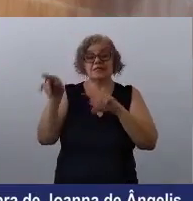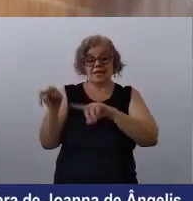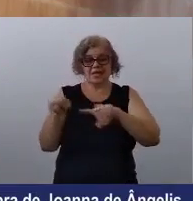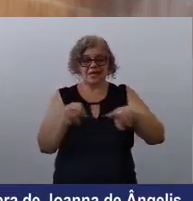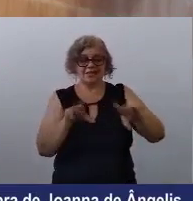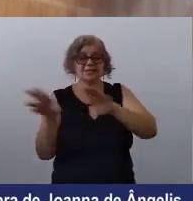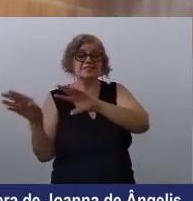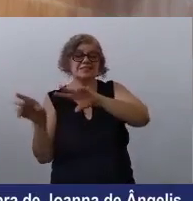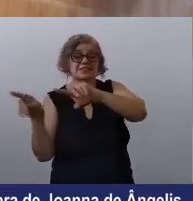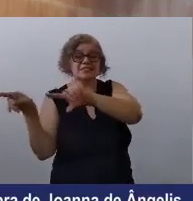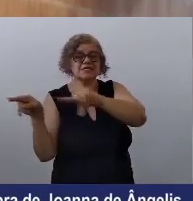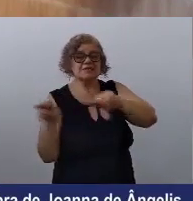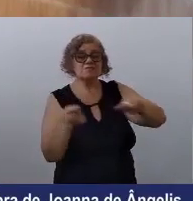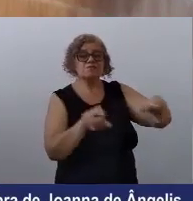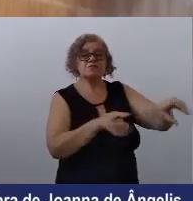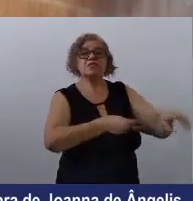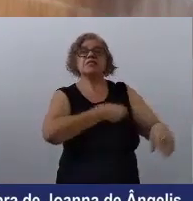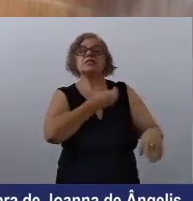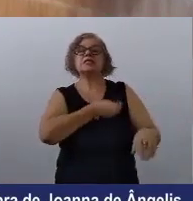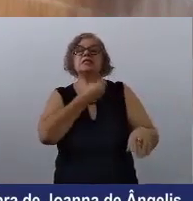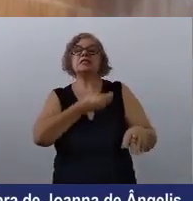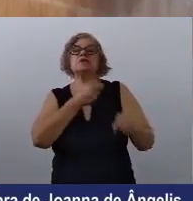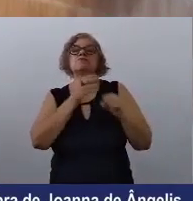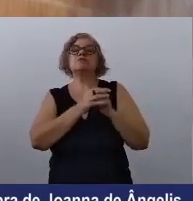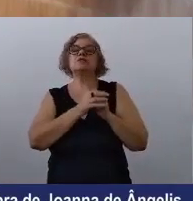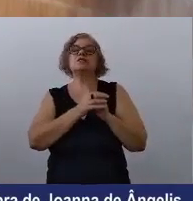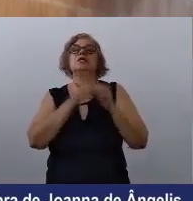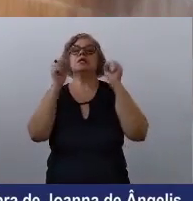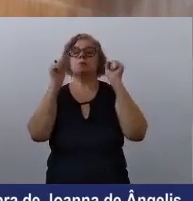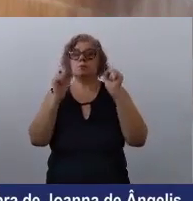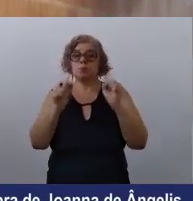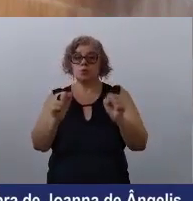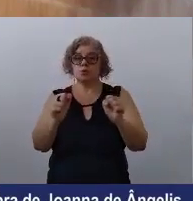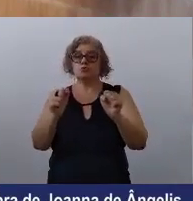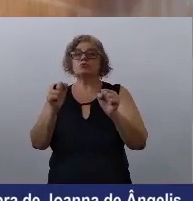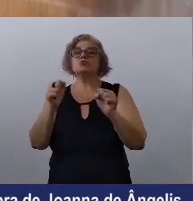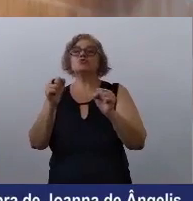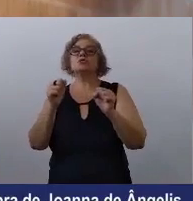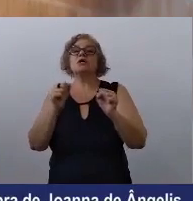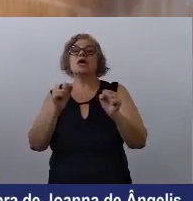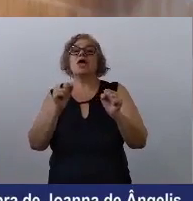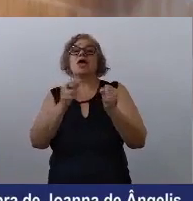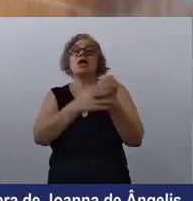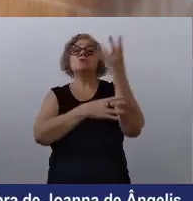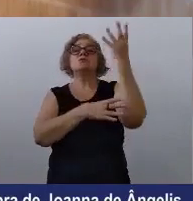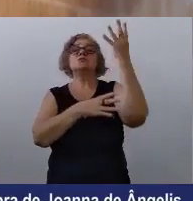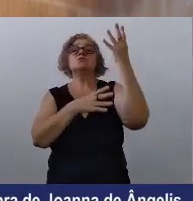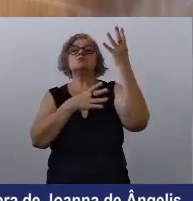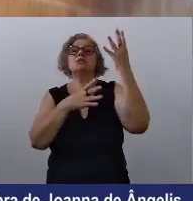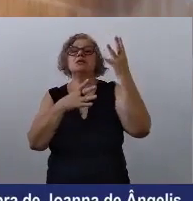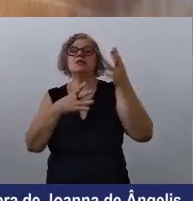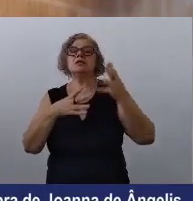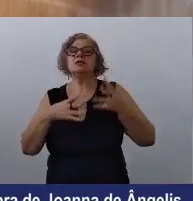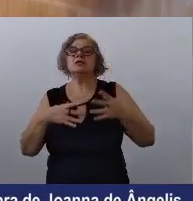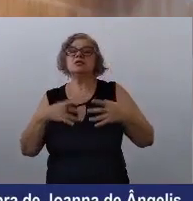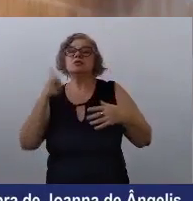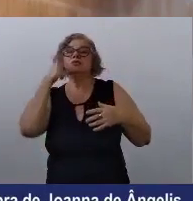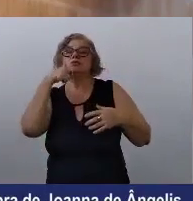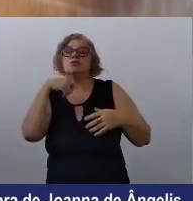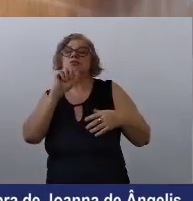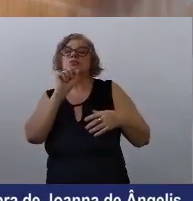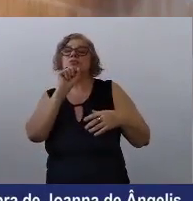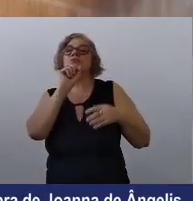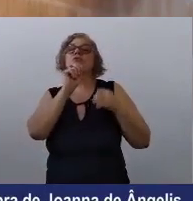manifestar o tempo todo o amparo, a compreensão, o espírito da manifestação da